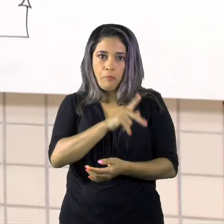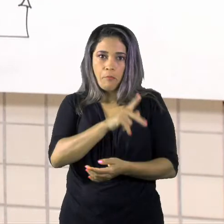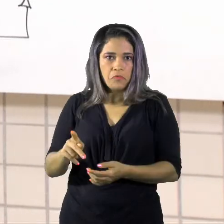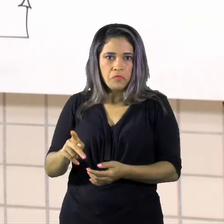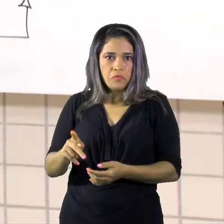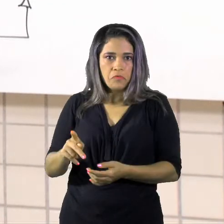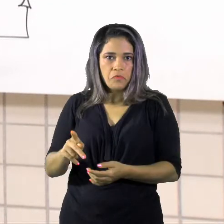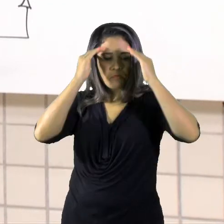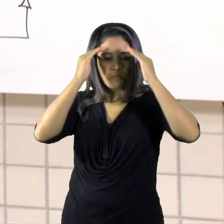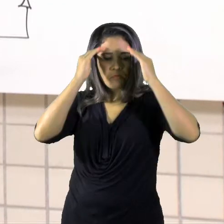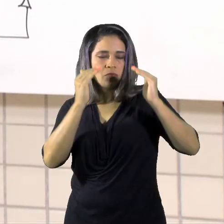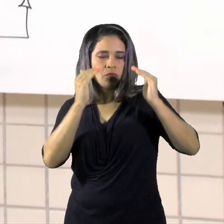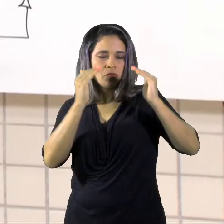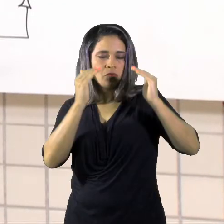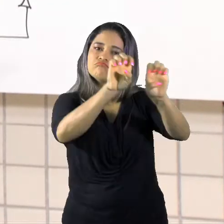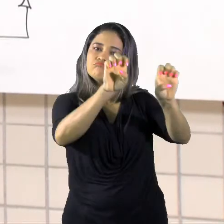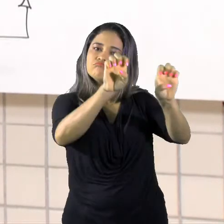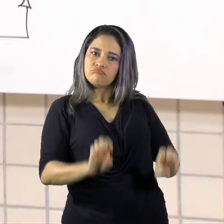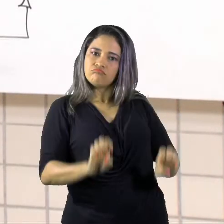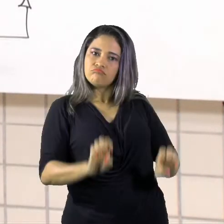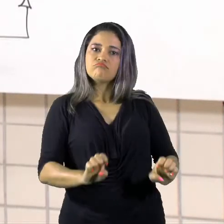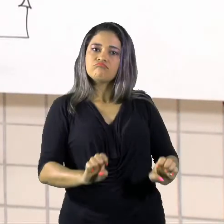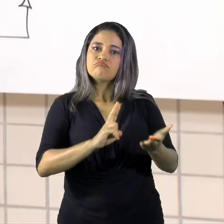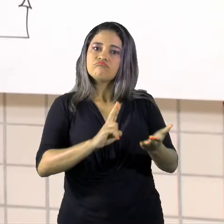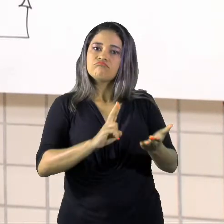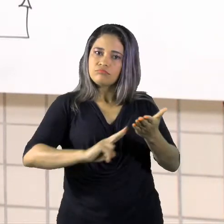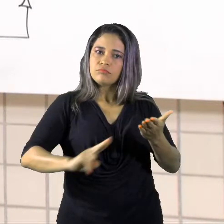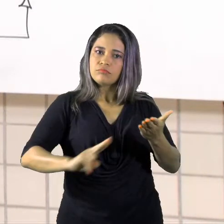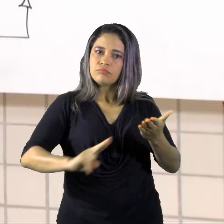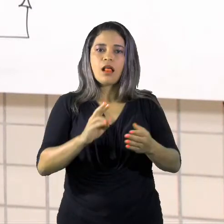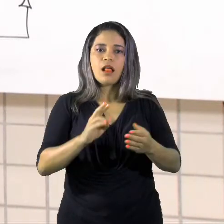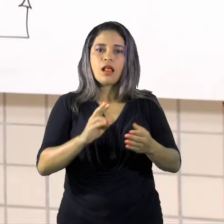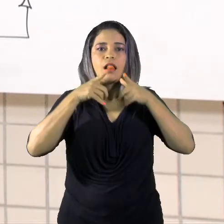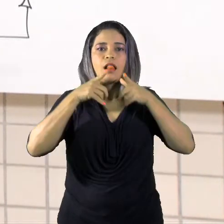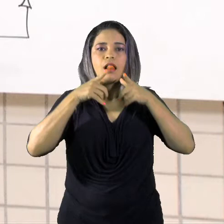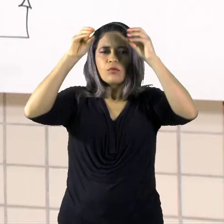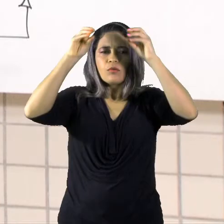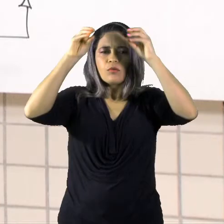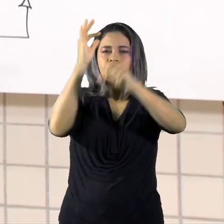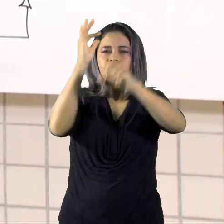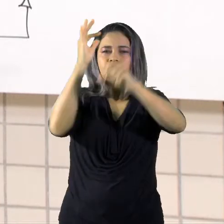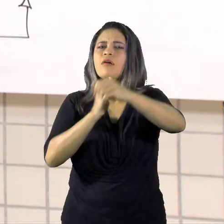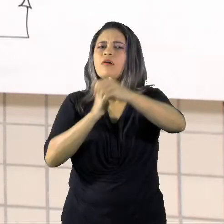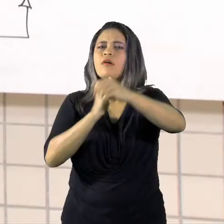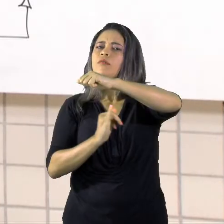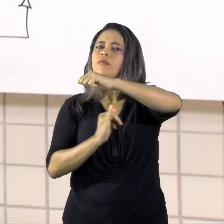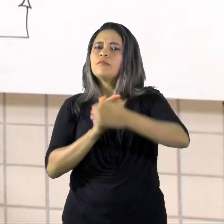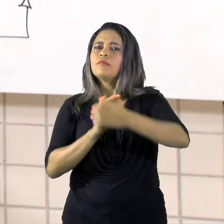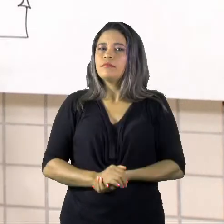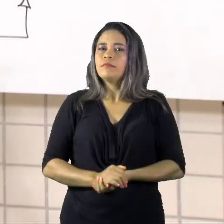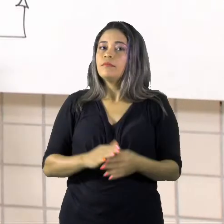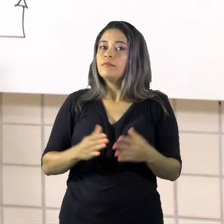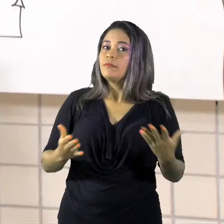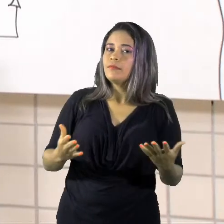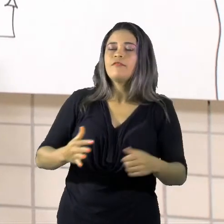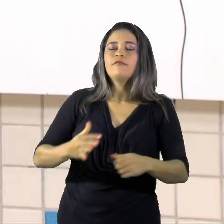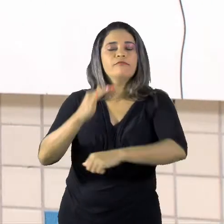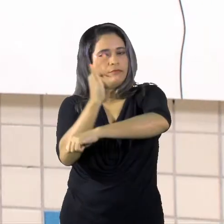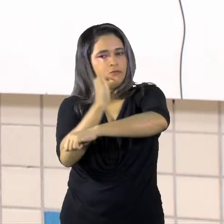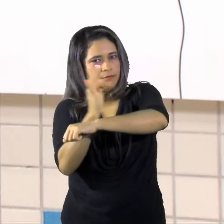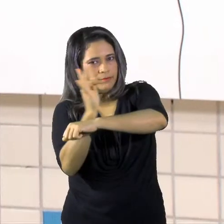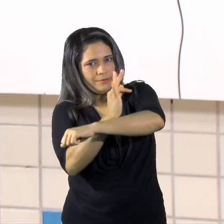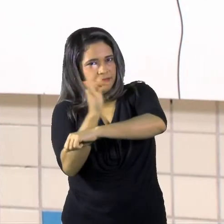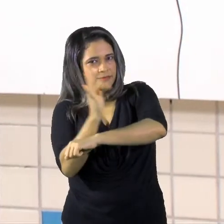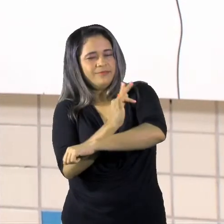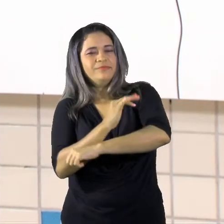estrutura de uma carta. Ela utilizou linguagem formal ou informal? Ela utilizou a linguagem formal.